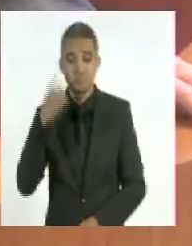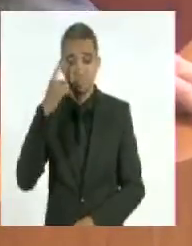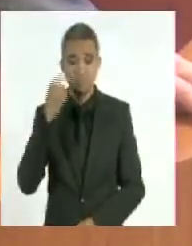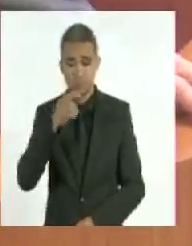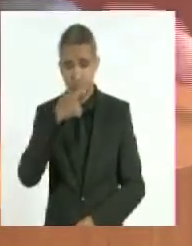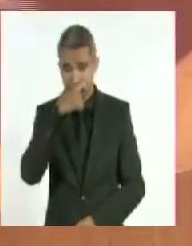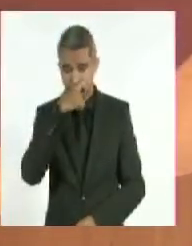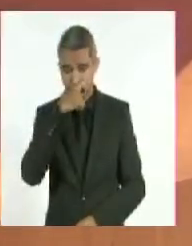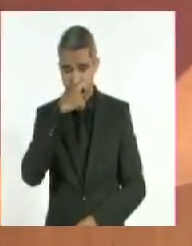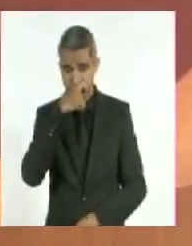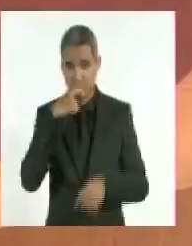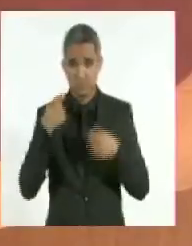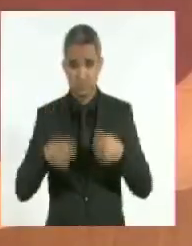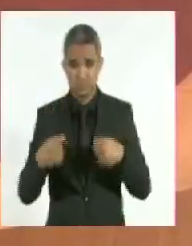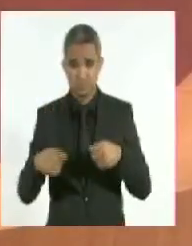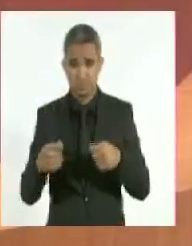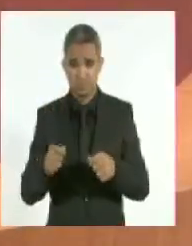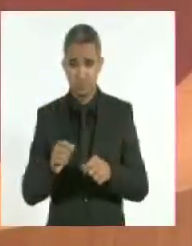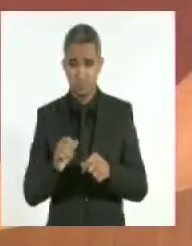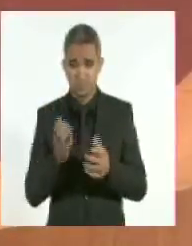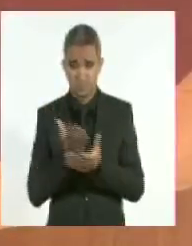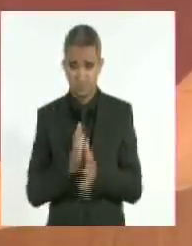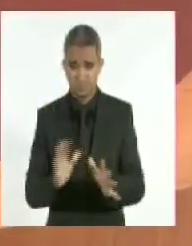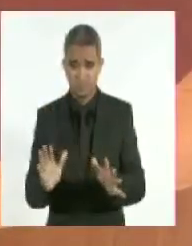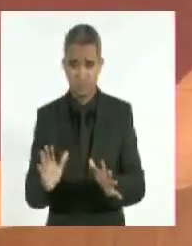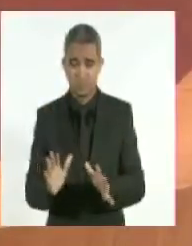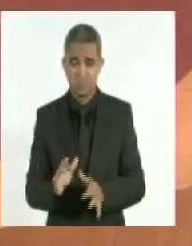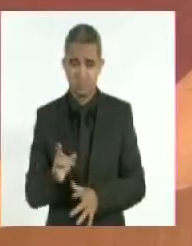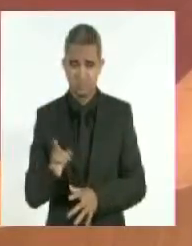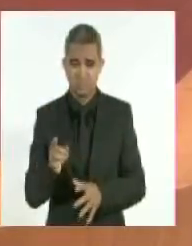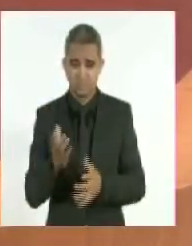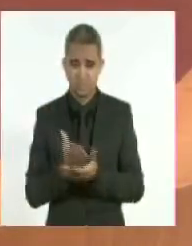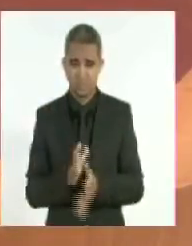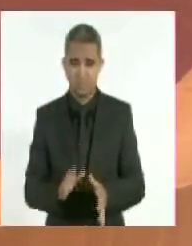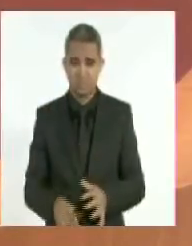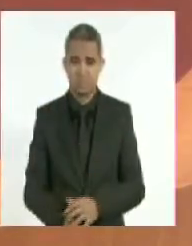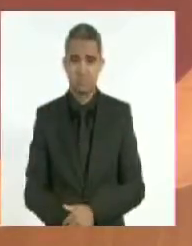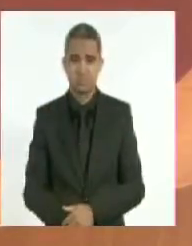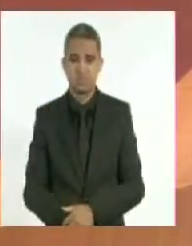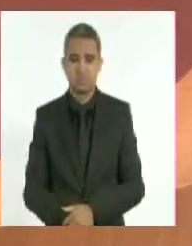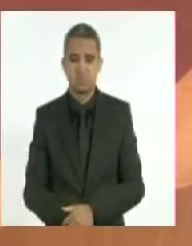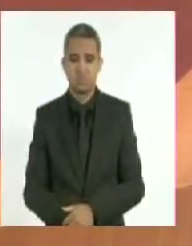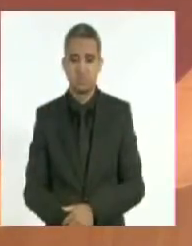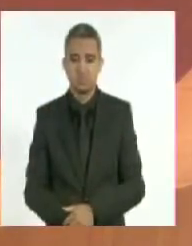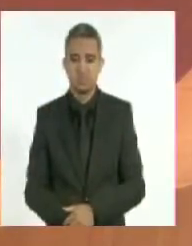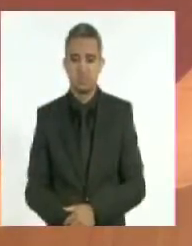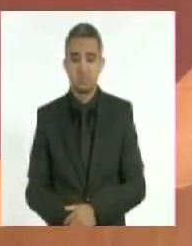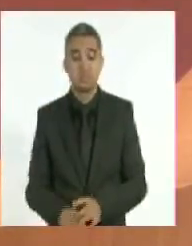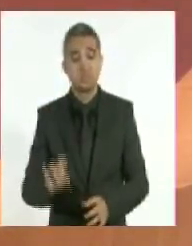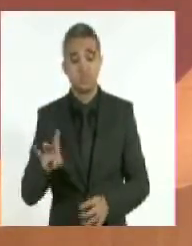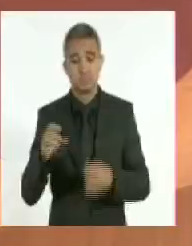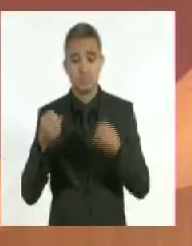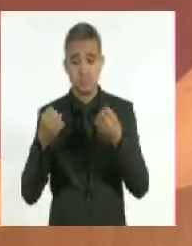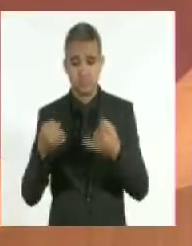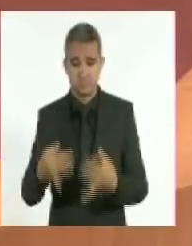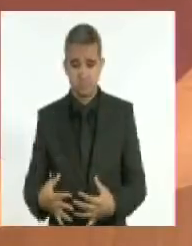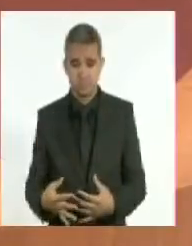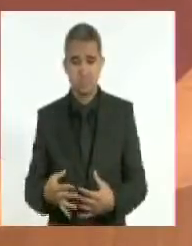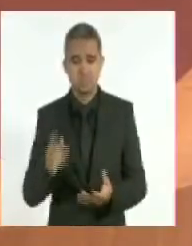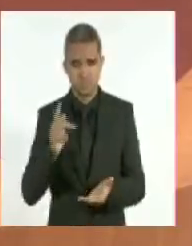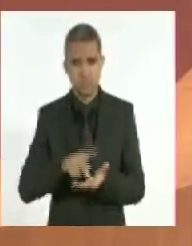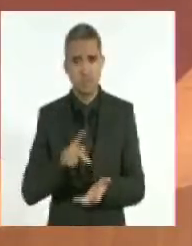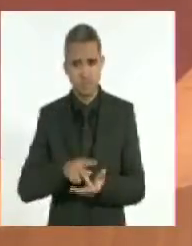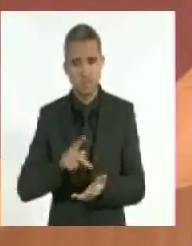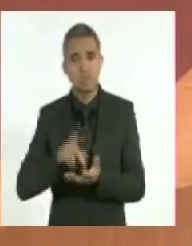não dê mais a parte a ninguém. Tá, não deu não, presidente. Só um minuto. Conclua assim de outra parte. Eu só quero dizer, presidente, que os fatos existem. O aeroporto foi